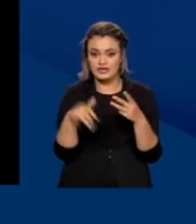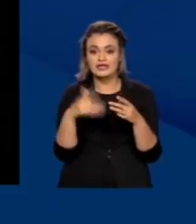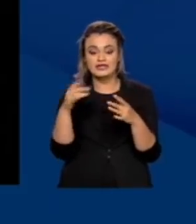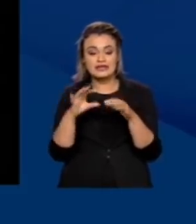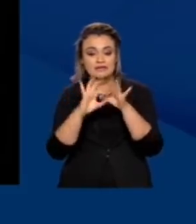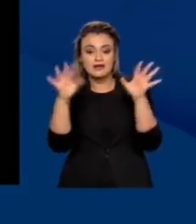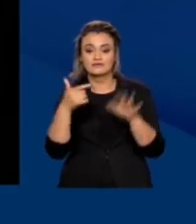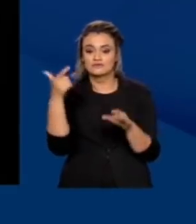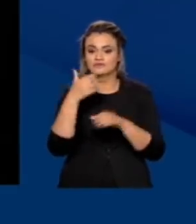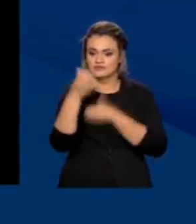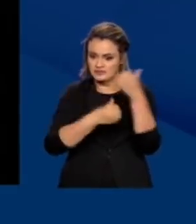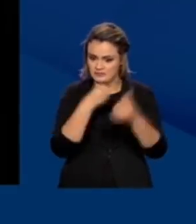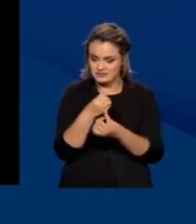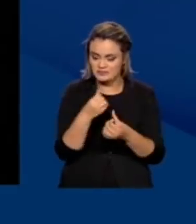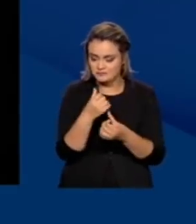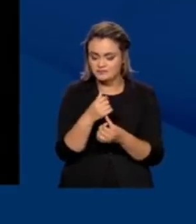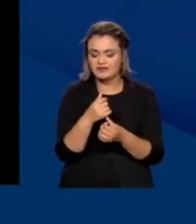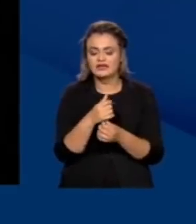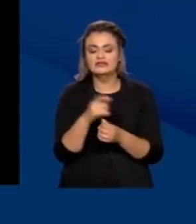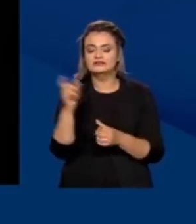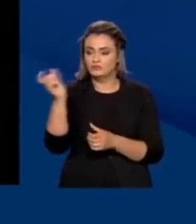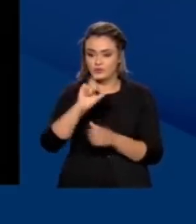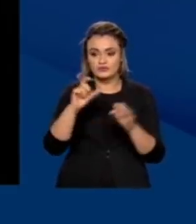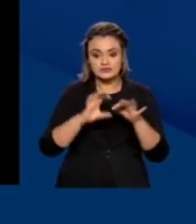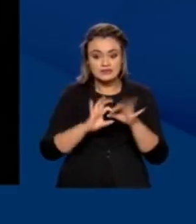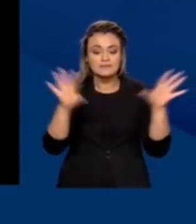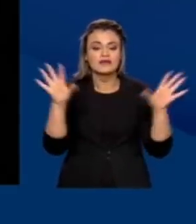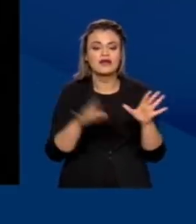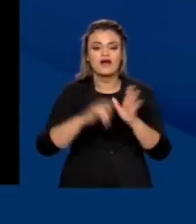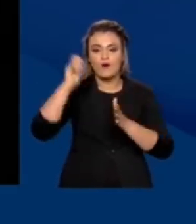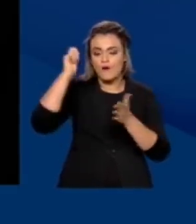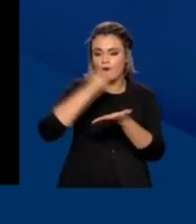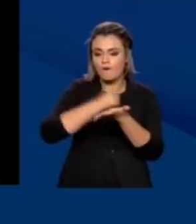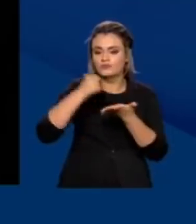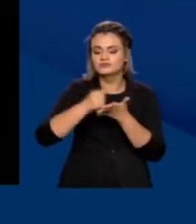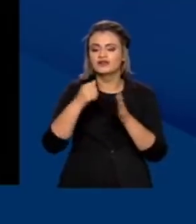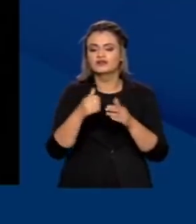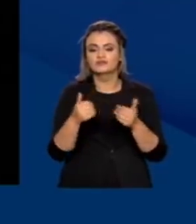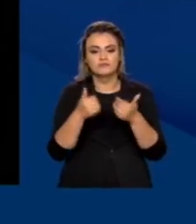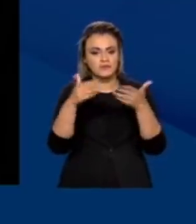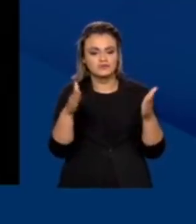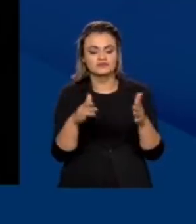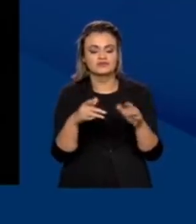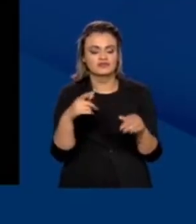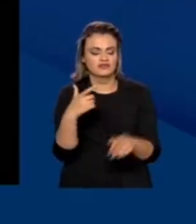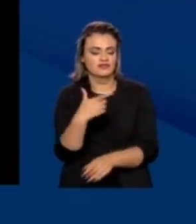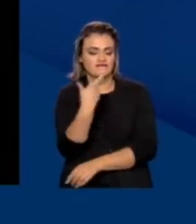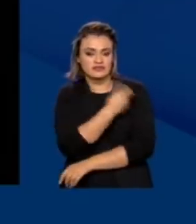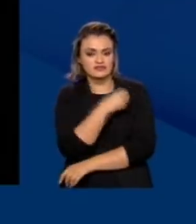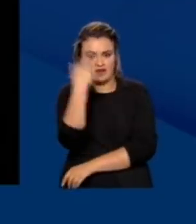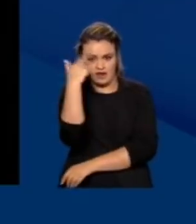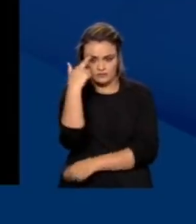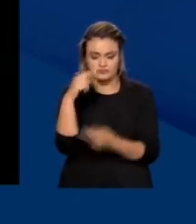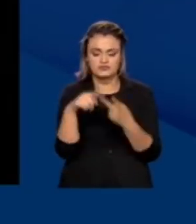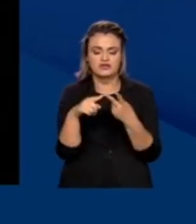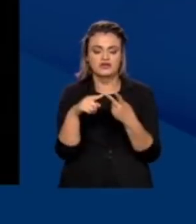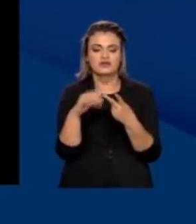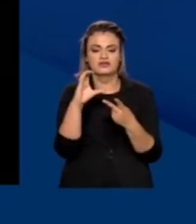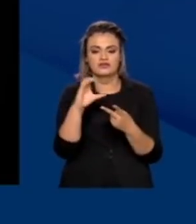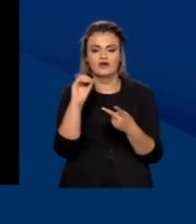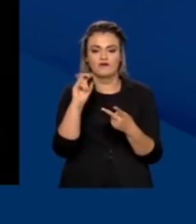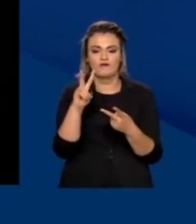vistas a antecipar a disponibilização de doses, foram firmados esses contratos da vacina Sputnik V e da